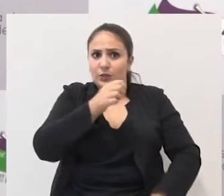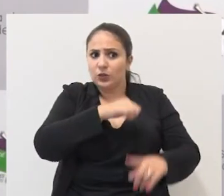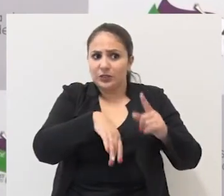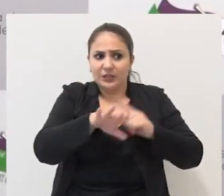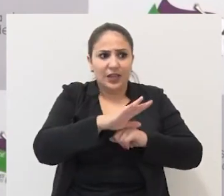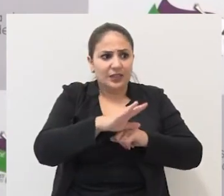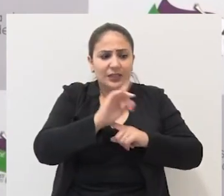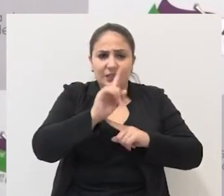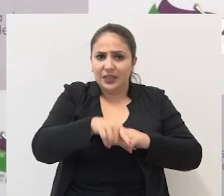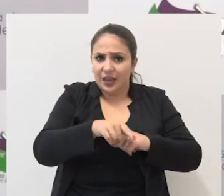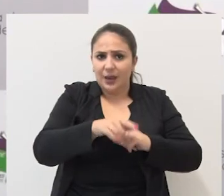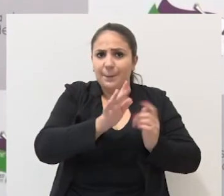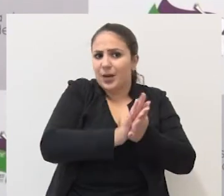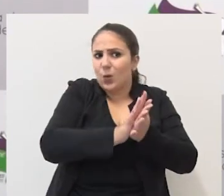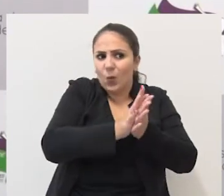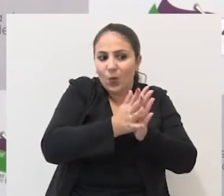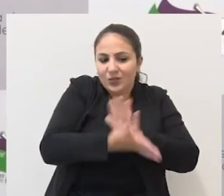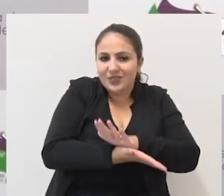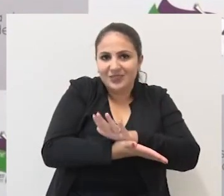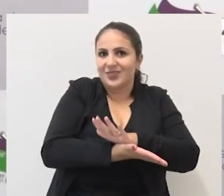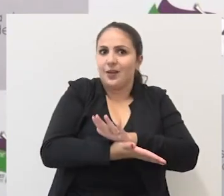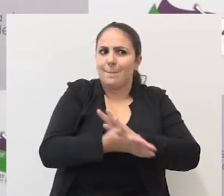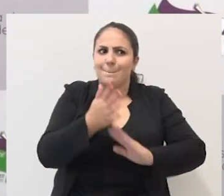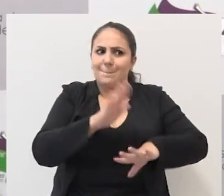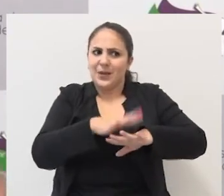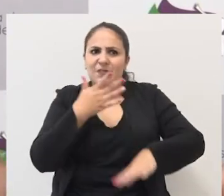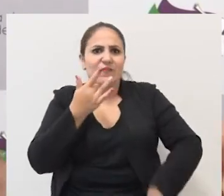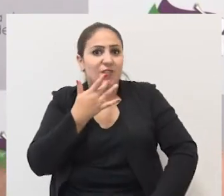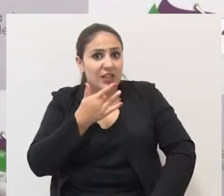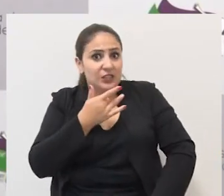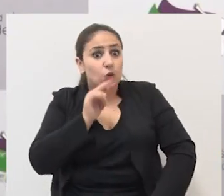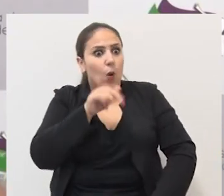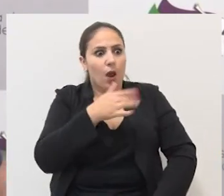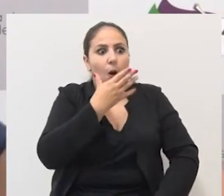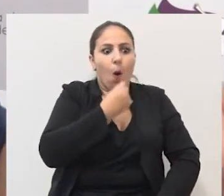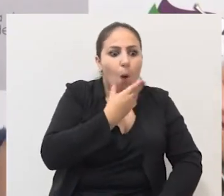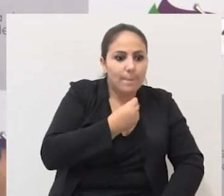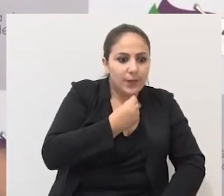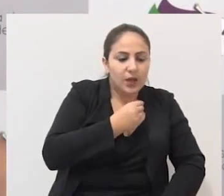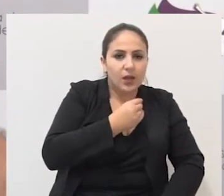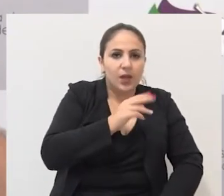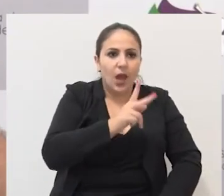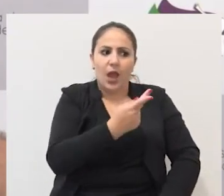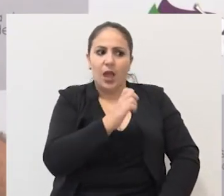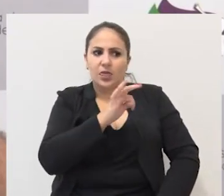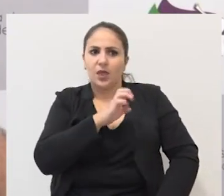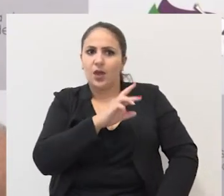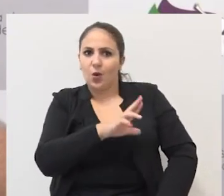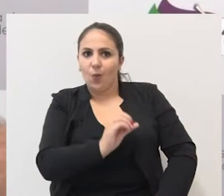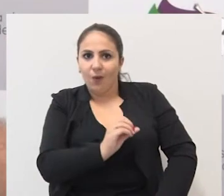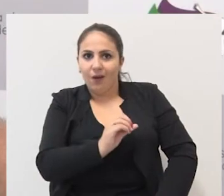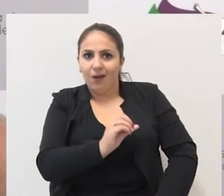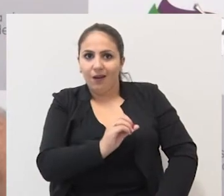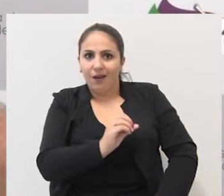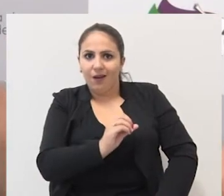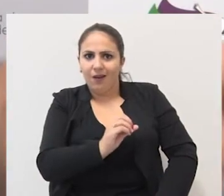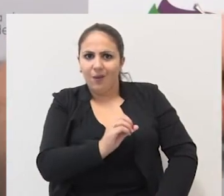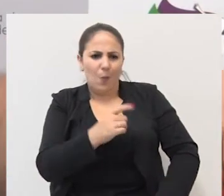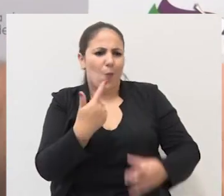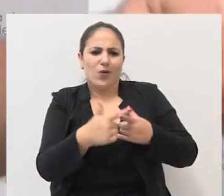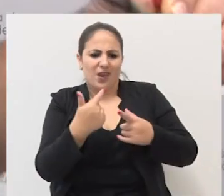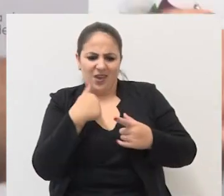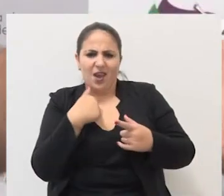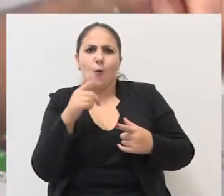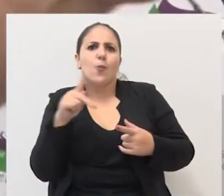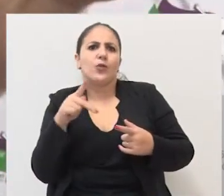e heterossexual? Em outras palavras, é muito mais fácil você ser homem e ser hétero nessa sociedade. Por que